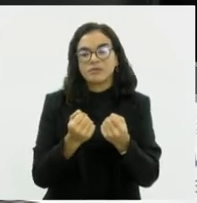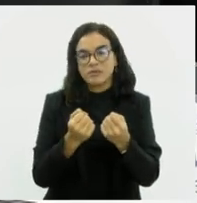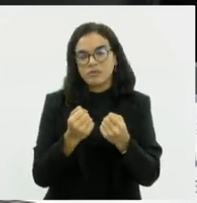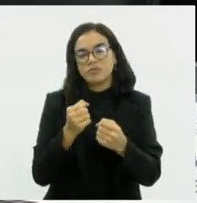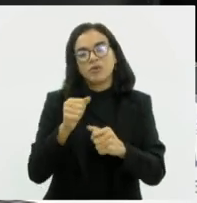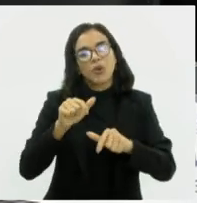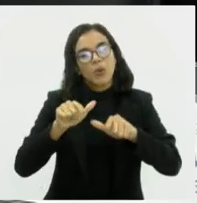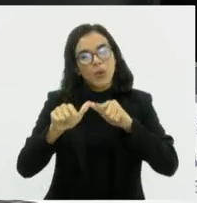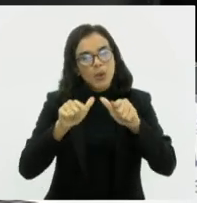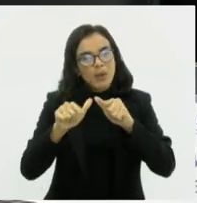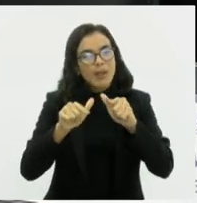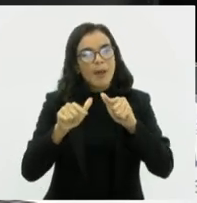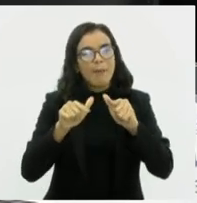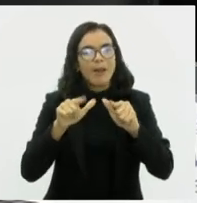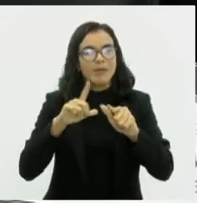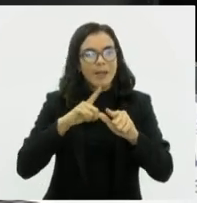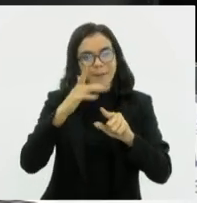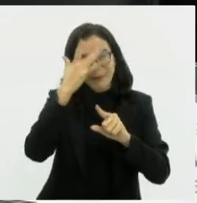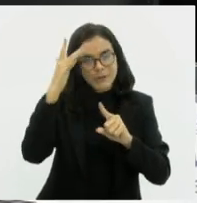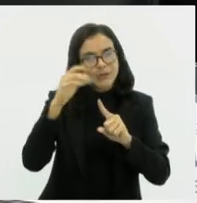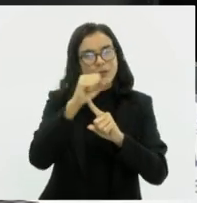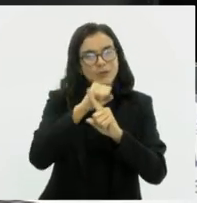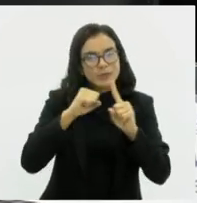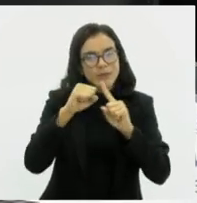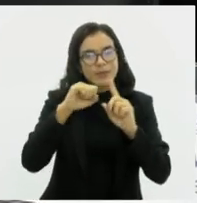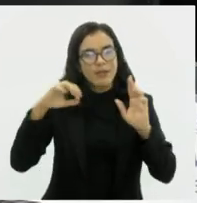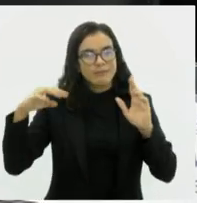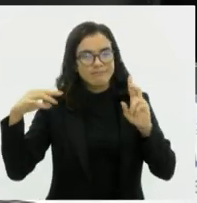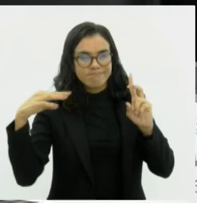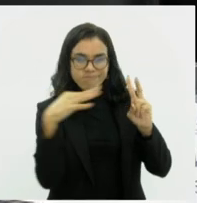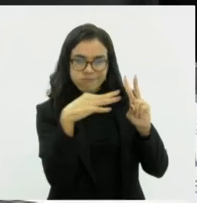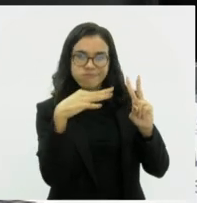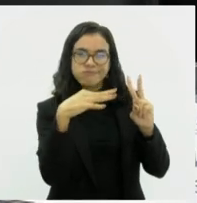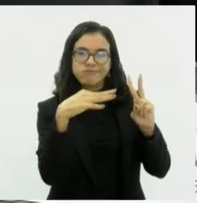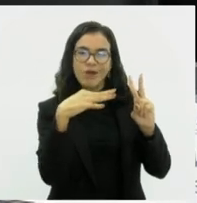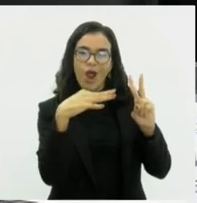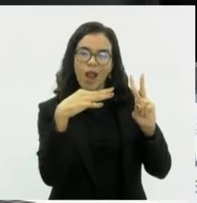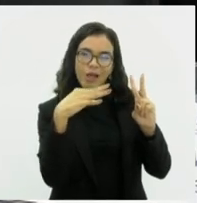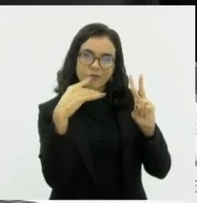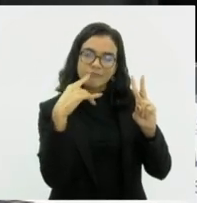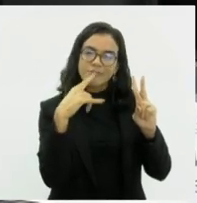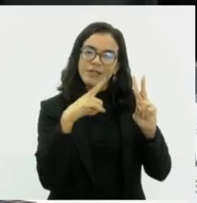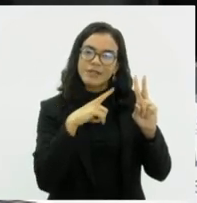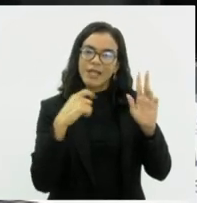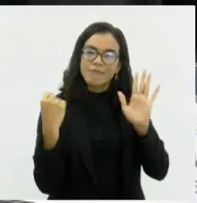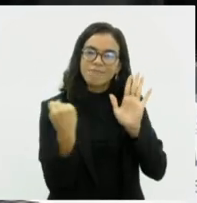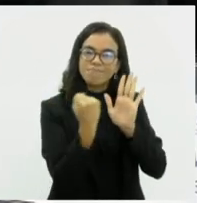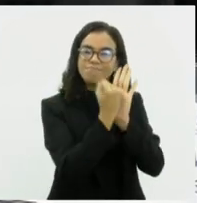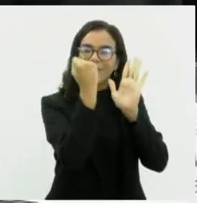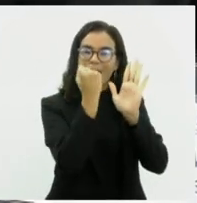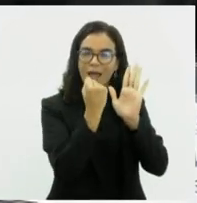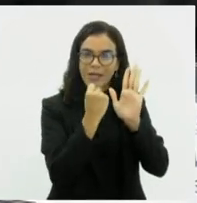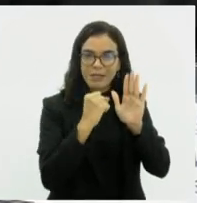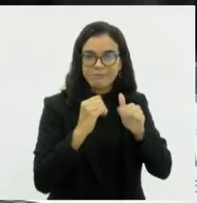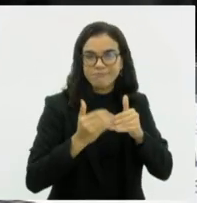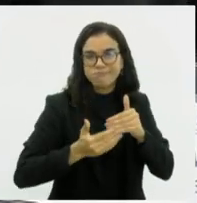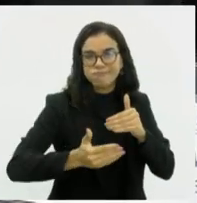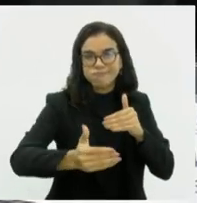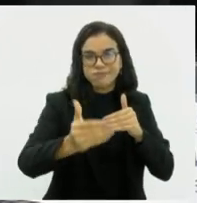sendo observado e está deixando um legado enorme para essas pessoas.